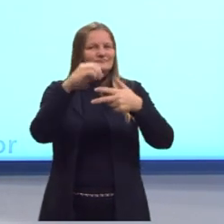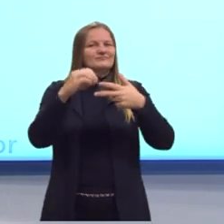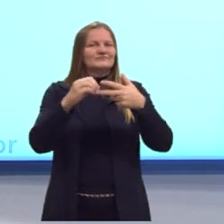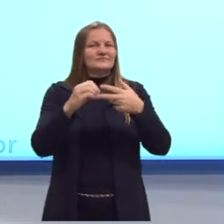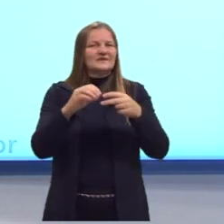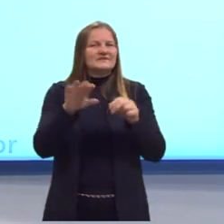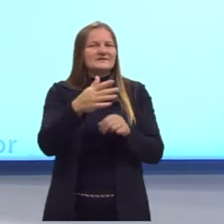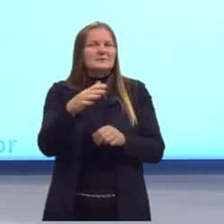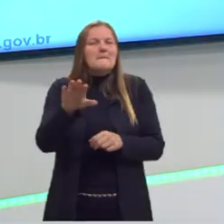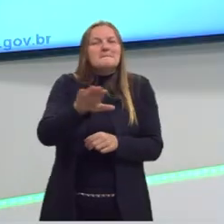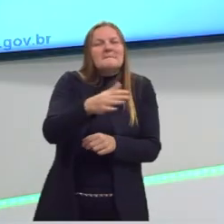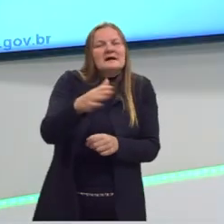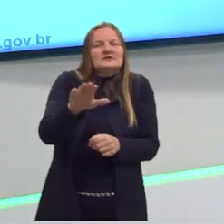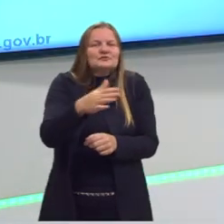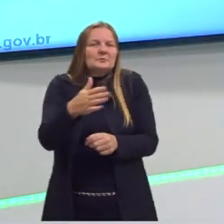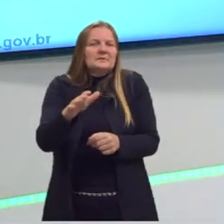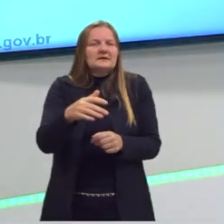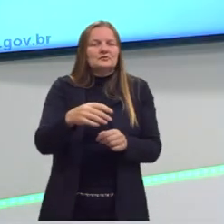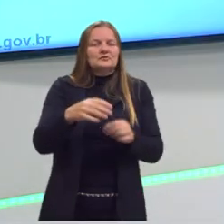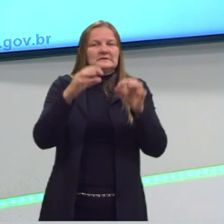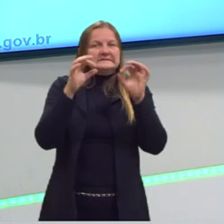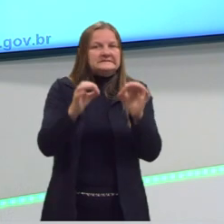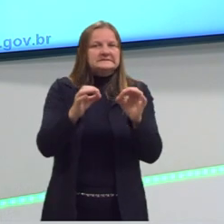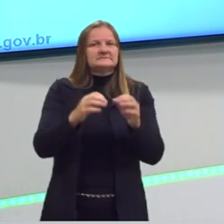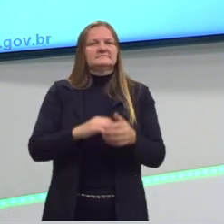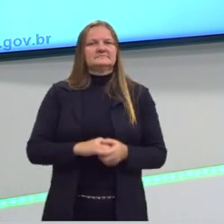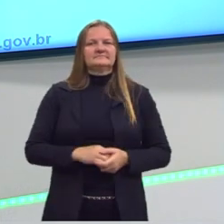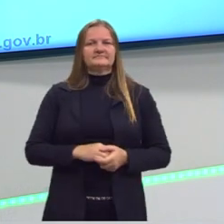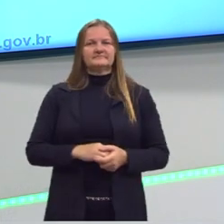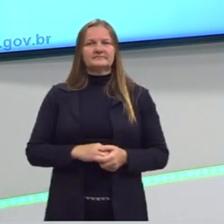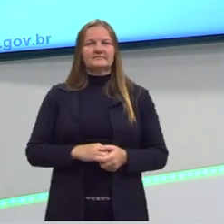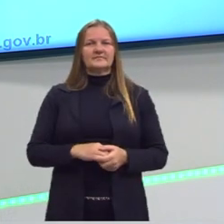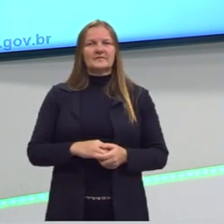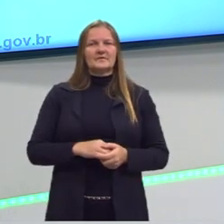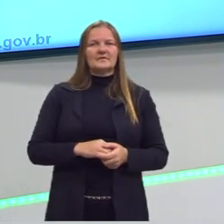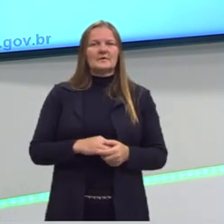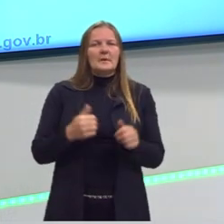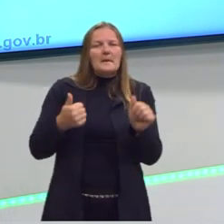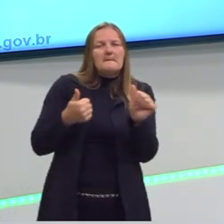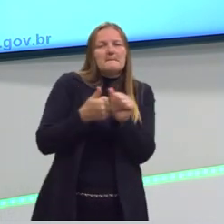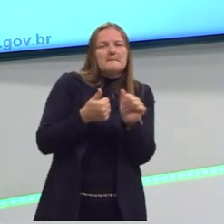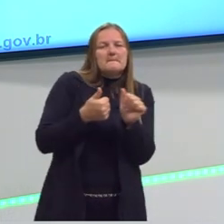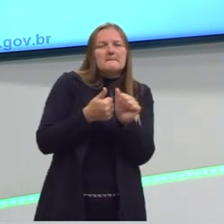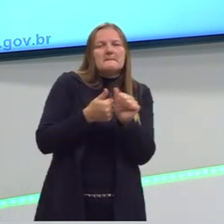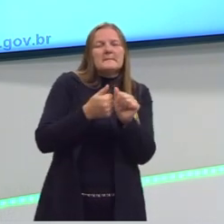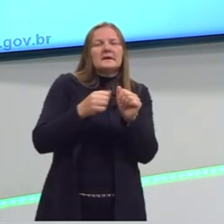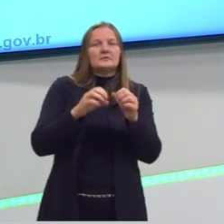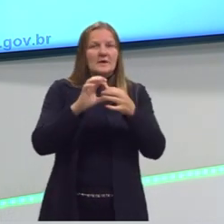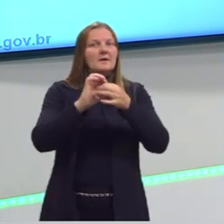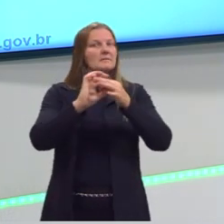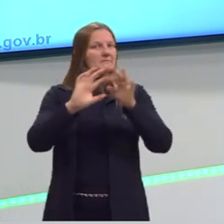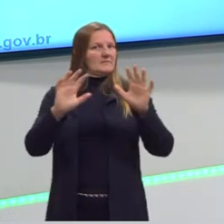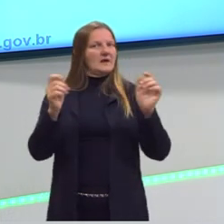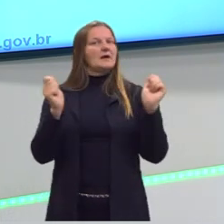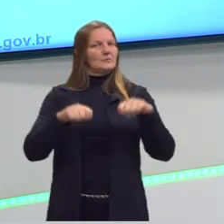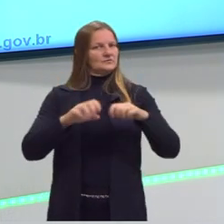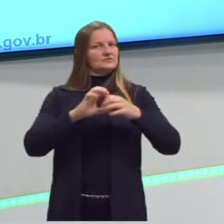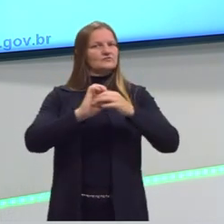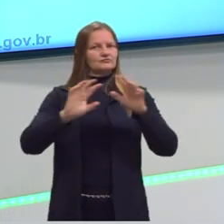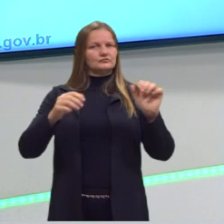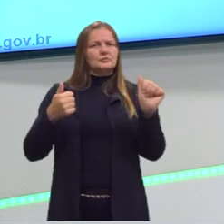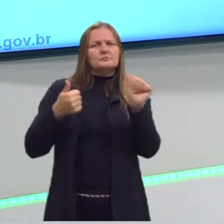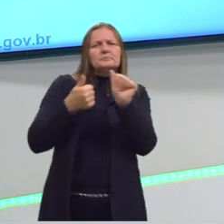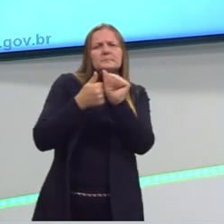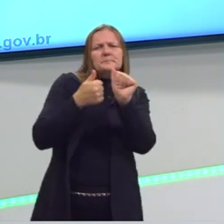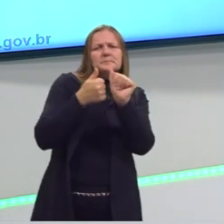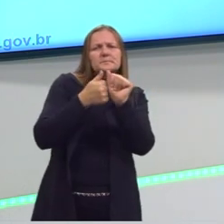número mais arredondado não traz bem exato a gente pode gente tem essa permissão na hora de resolver né gente